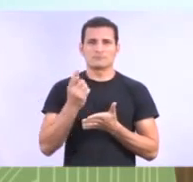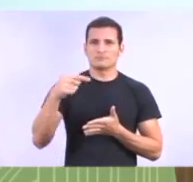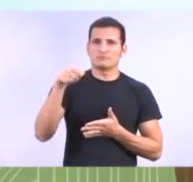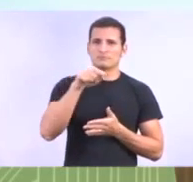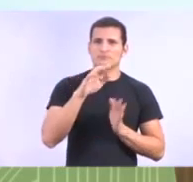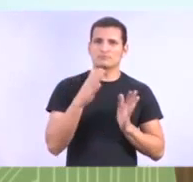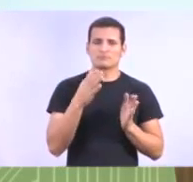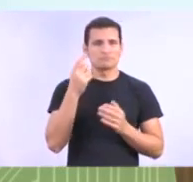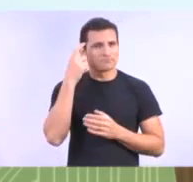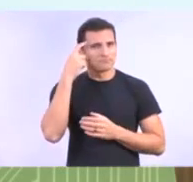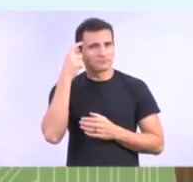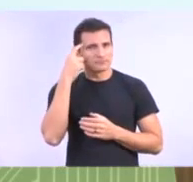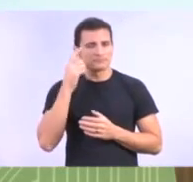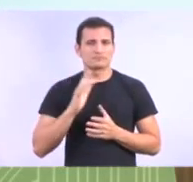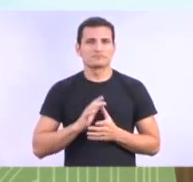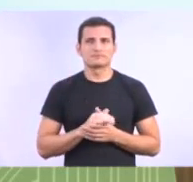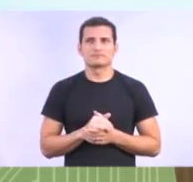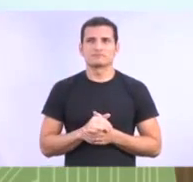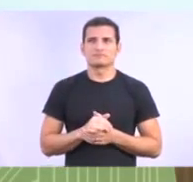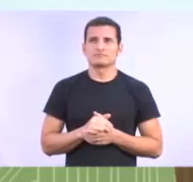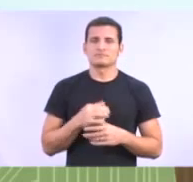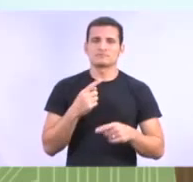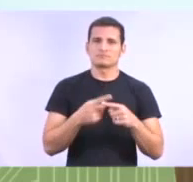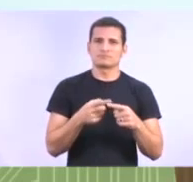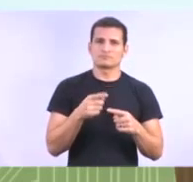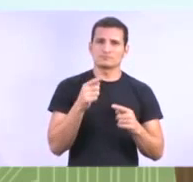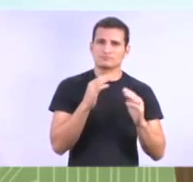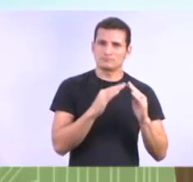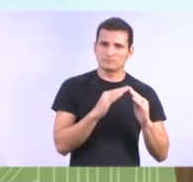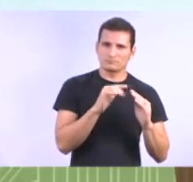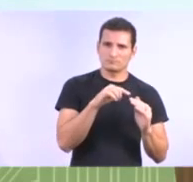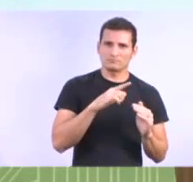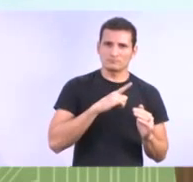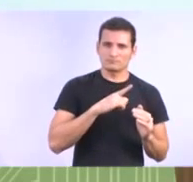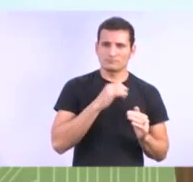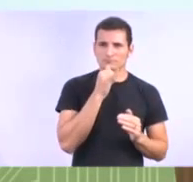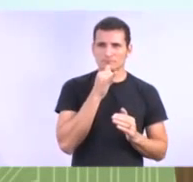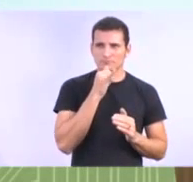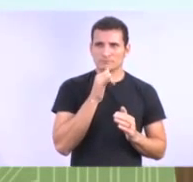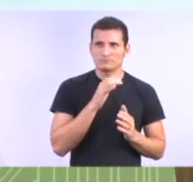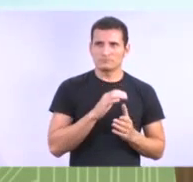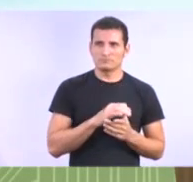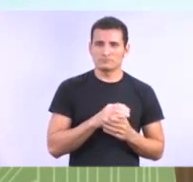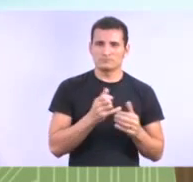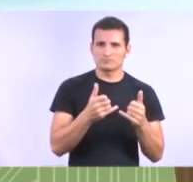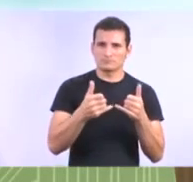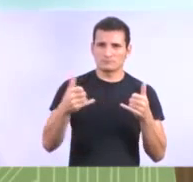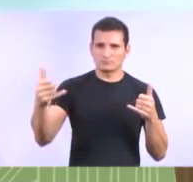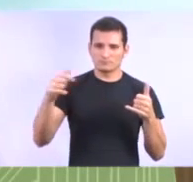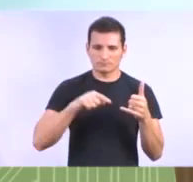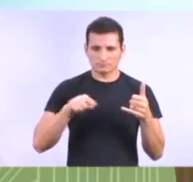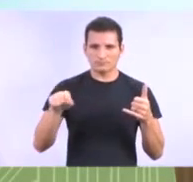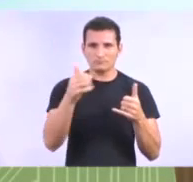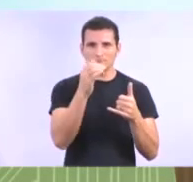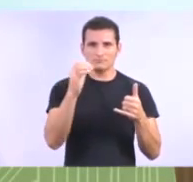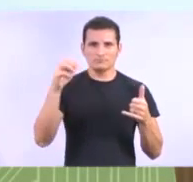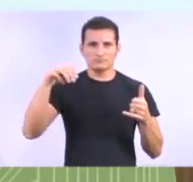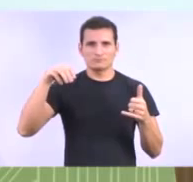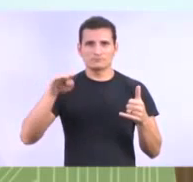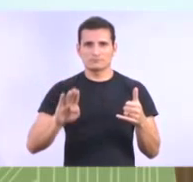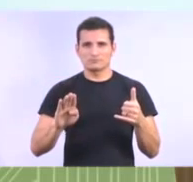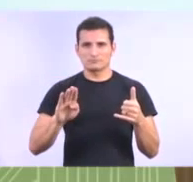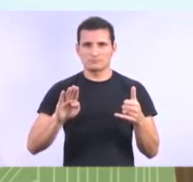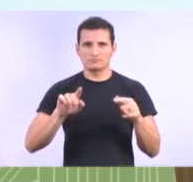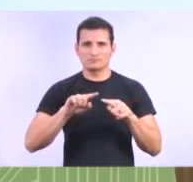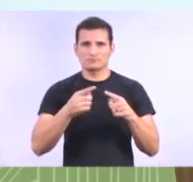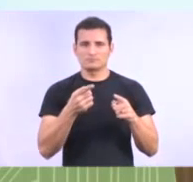se perguntou, né, professor, por que em caso eu tenho uma comunicação, por exemplo, no cabo com 100 megabits, mas eu